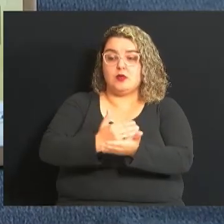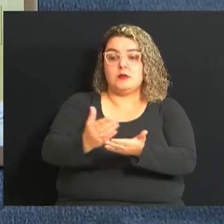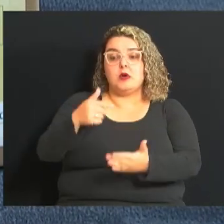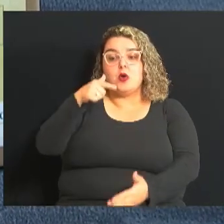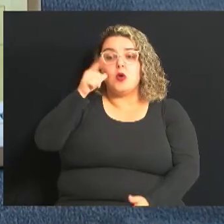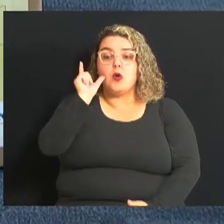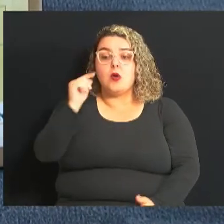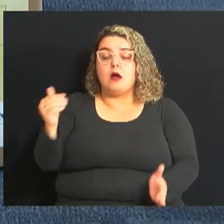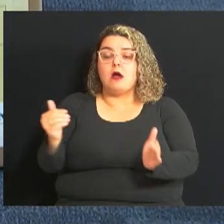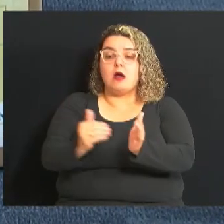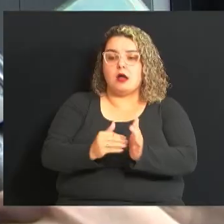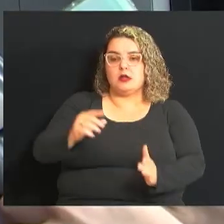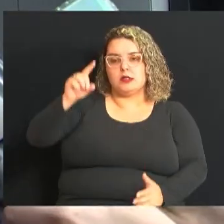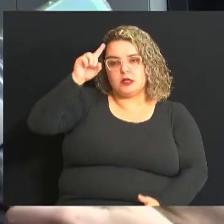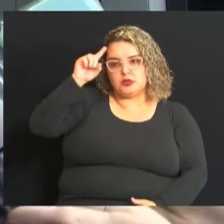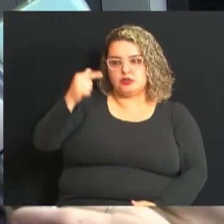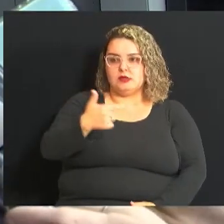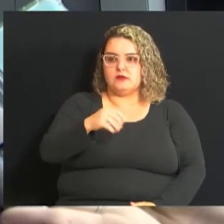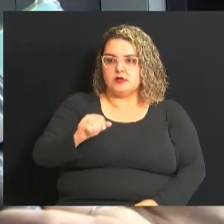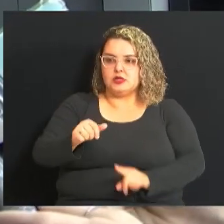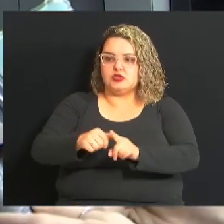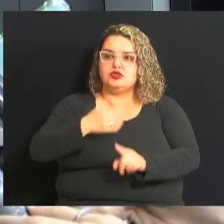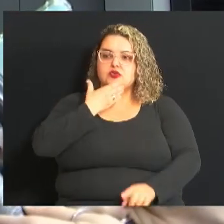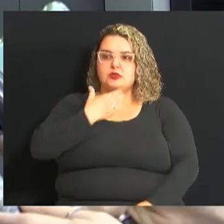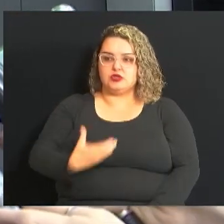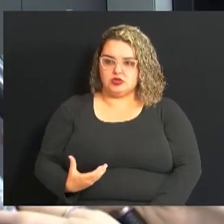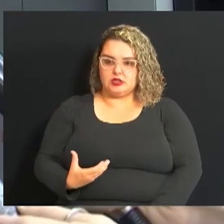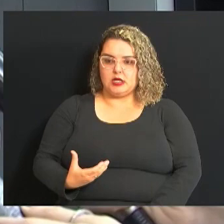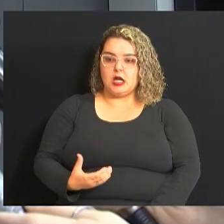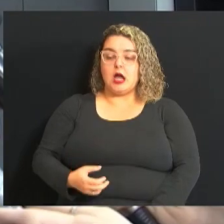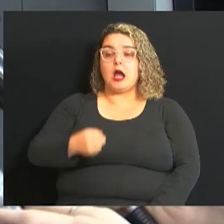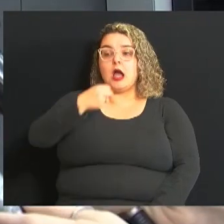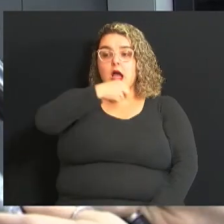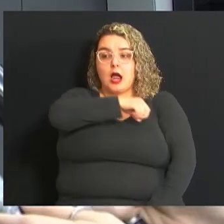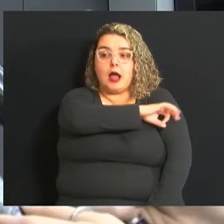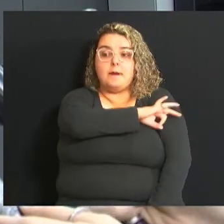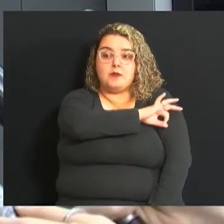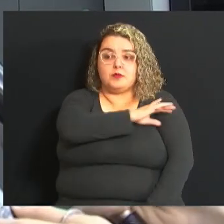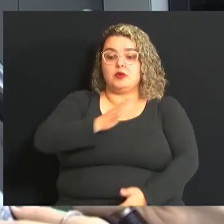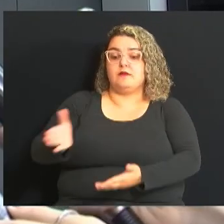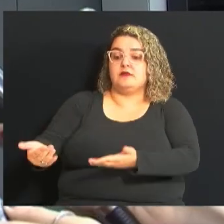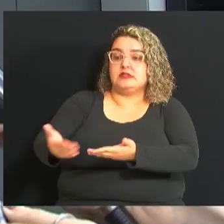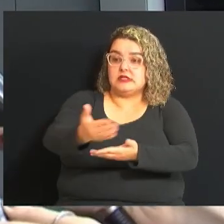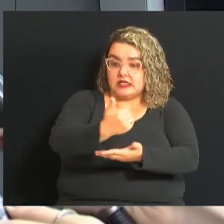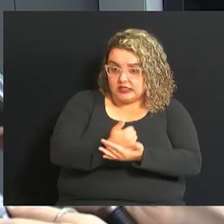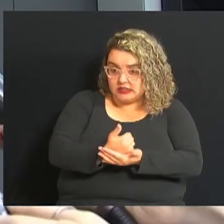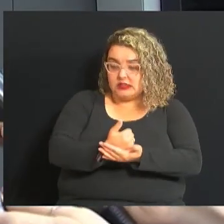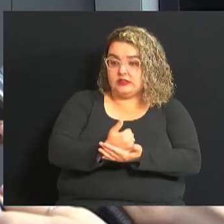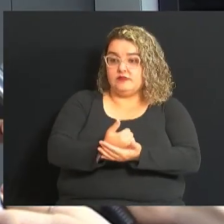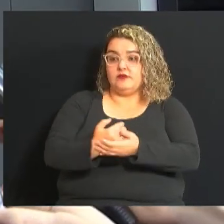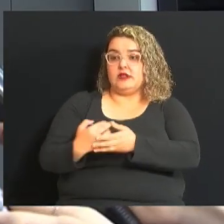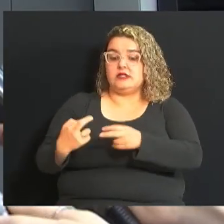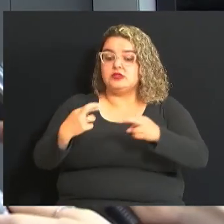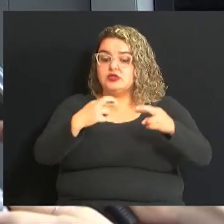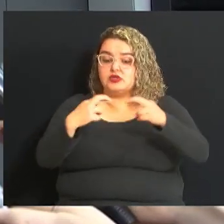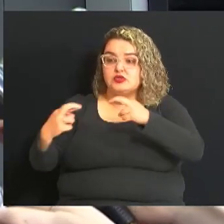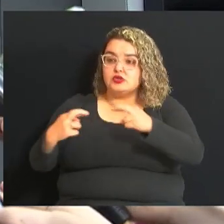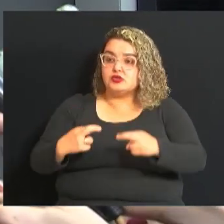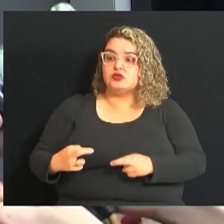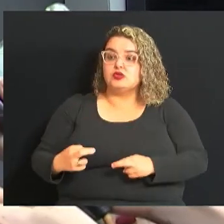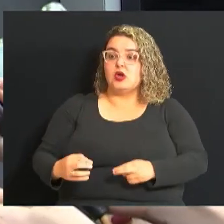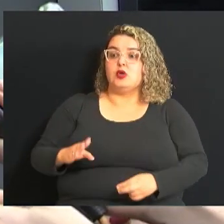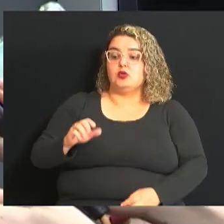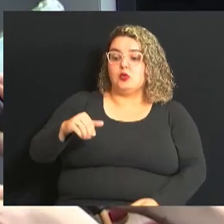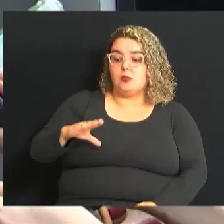vai até 20 de dezembro. Essa campanha a Prefeitura faz a arrecadação, faz a triagem através do Banco de Alimentos que fica